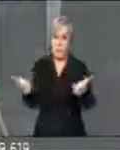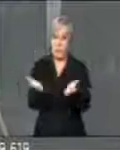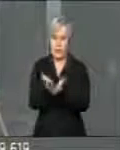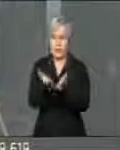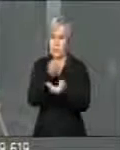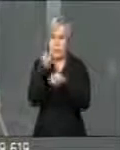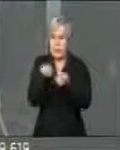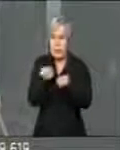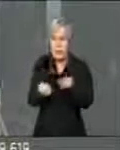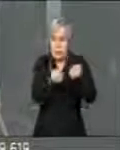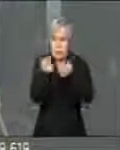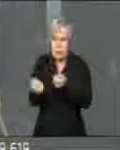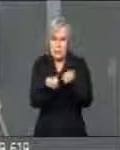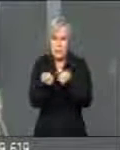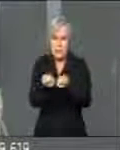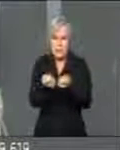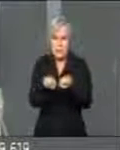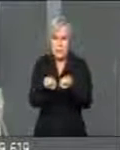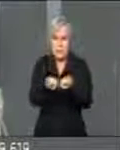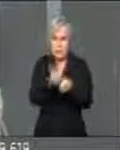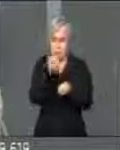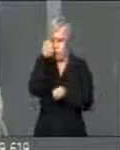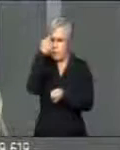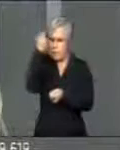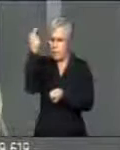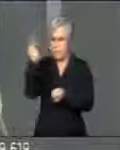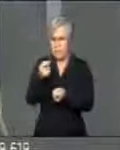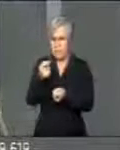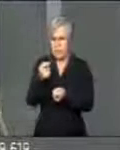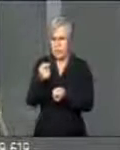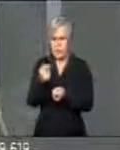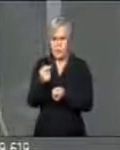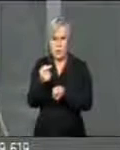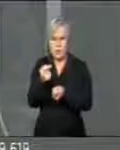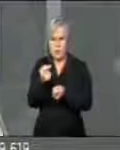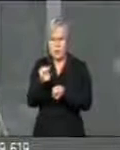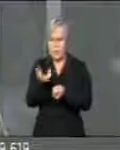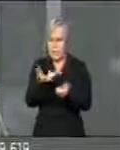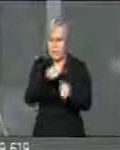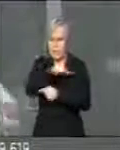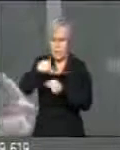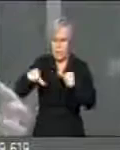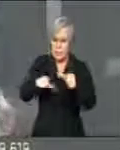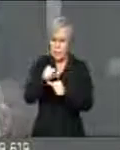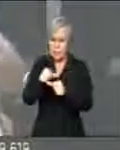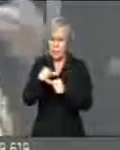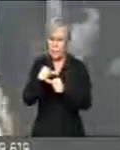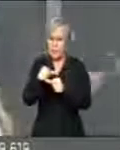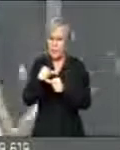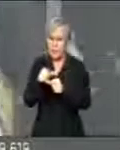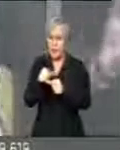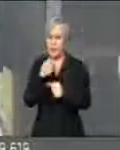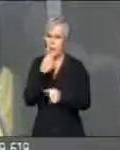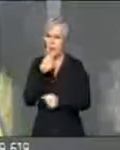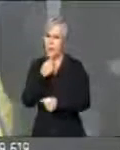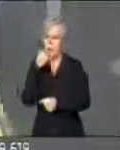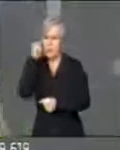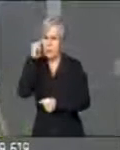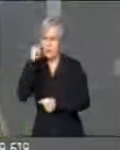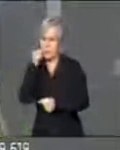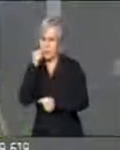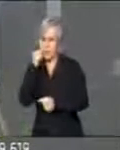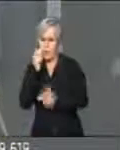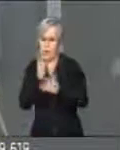ideologia embolorada, comunista, marxista, querendo transformar a naturalidade de homem e mulher através das